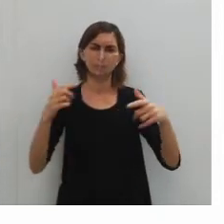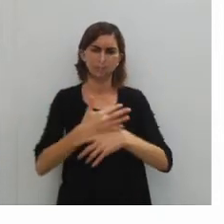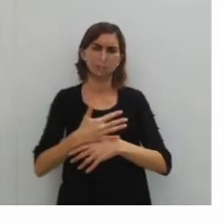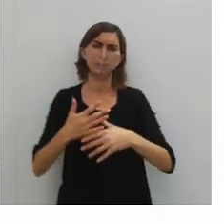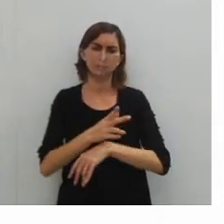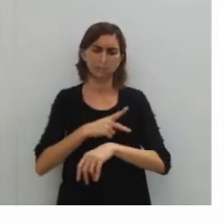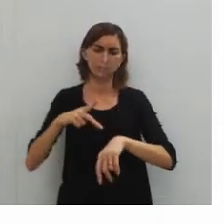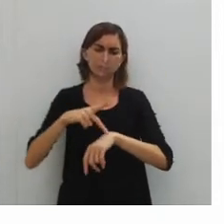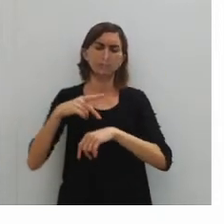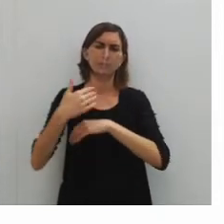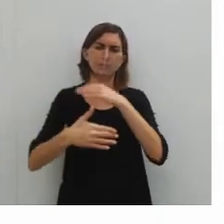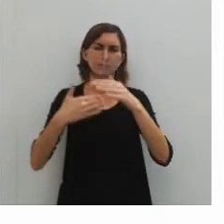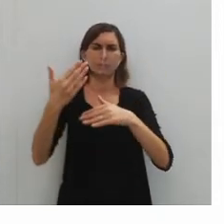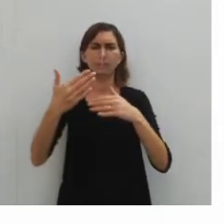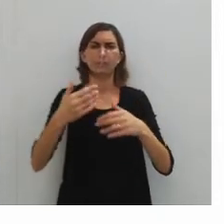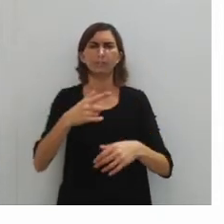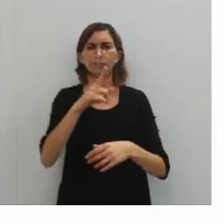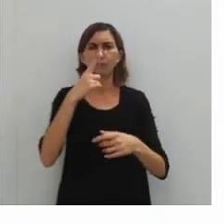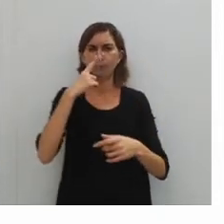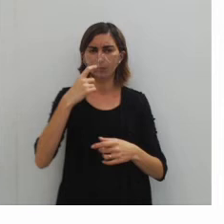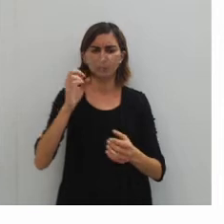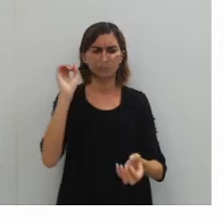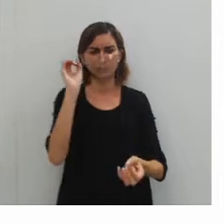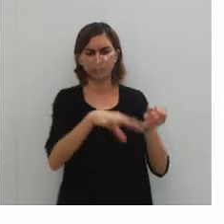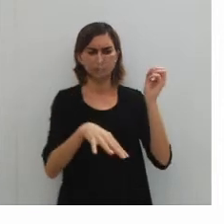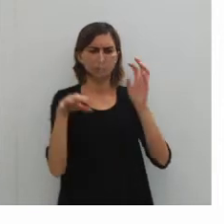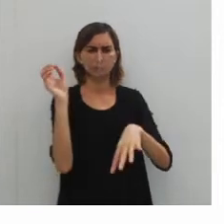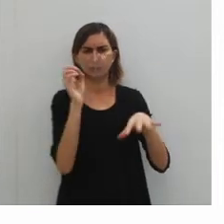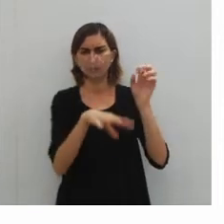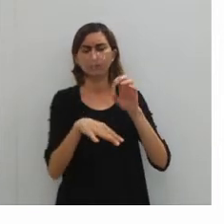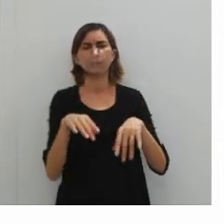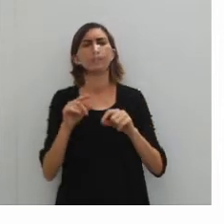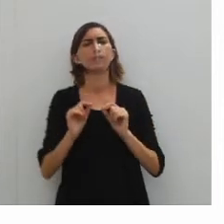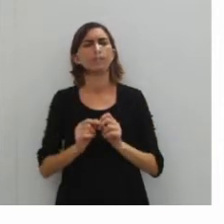dos países desenvolvidos, o lixo é depositado